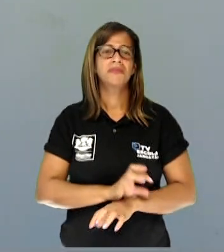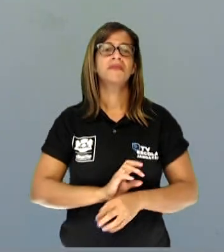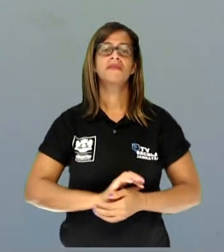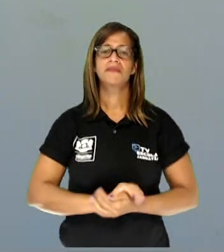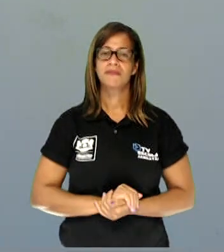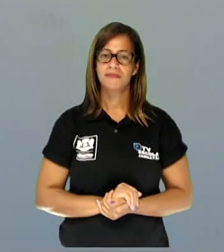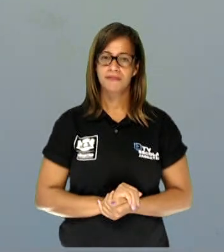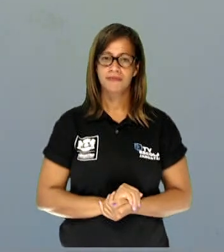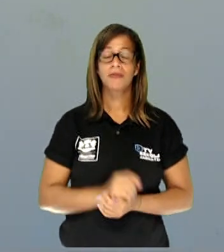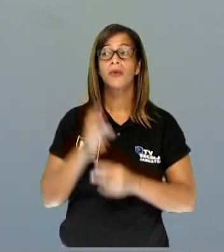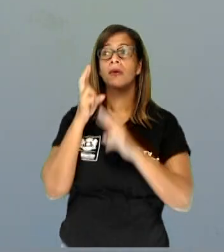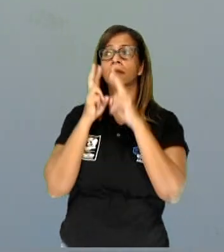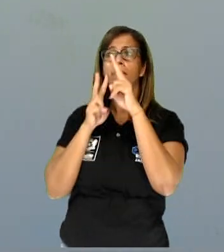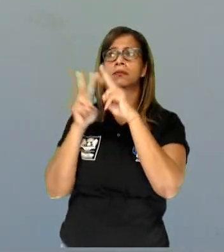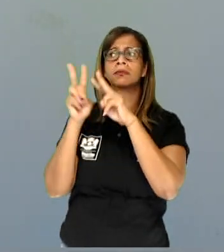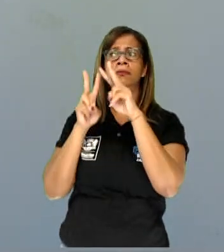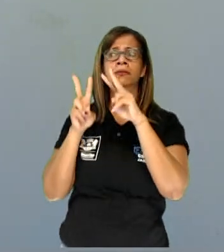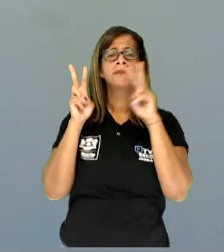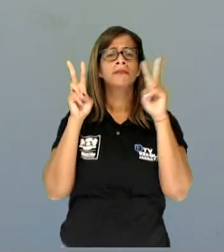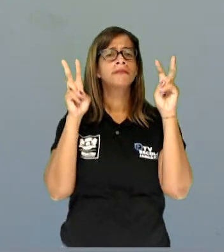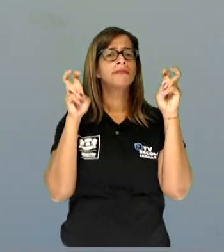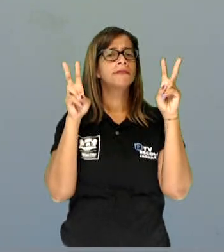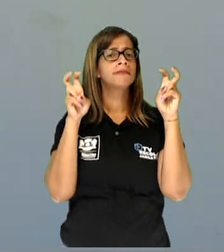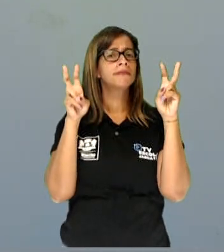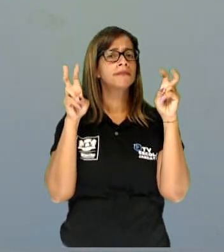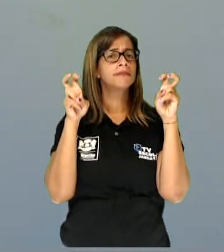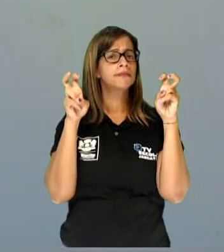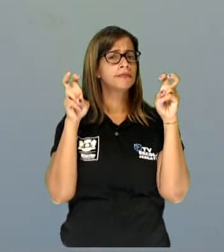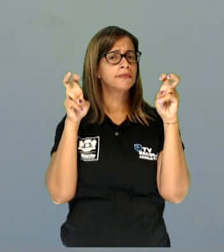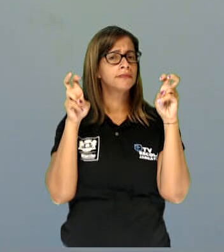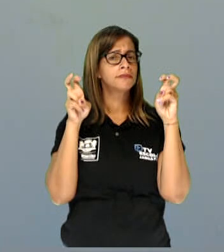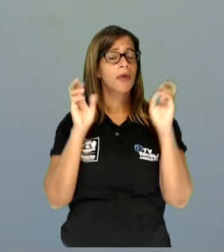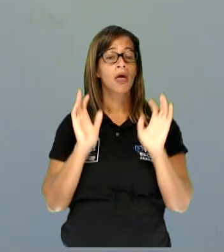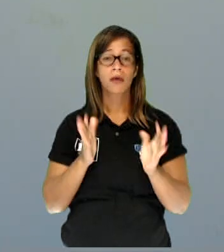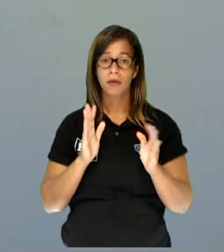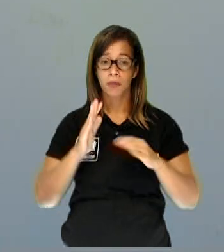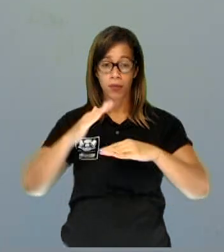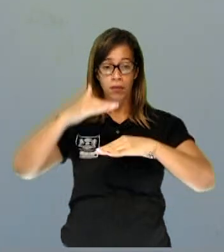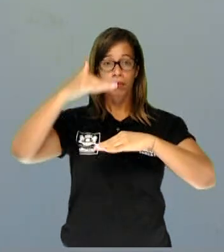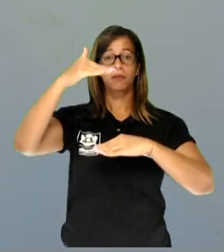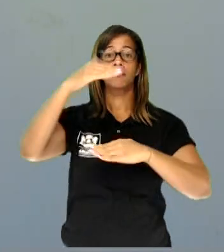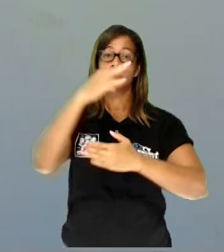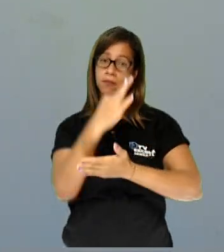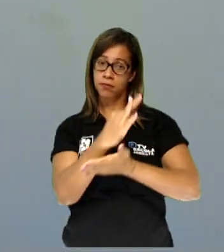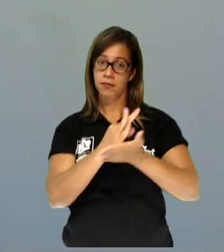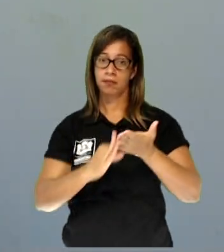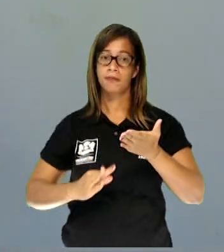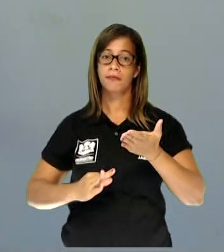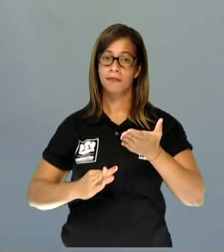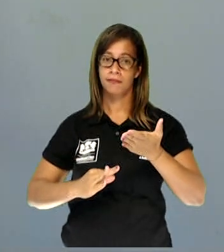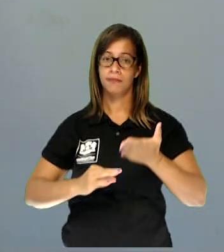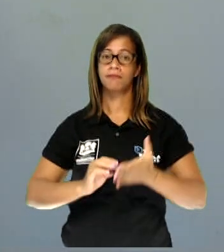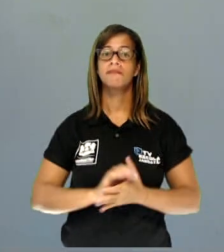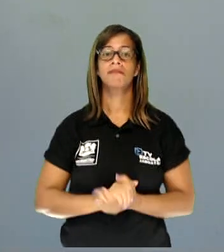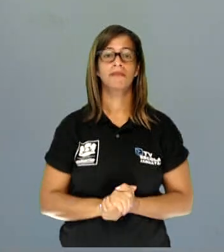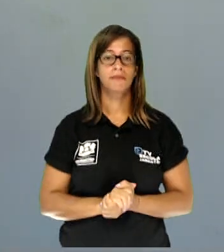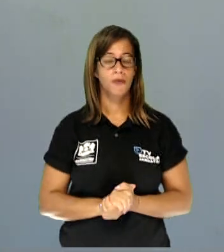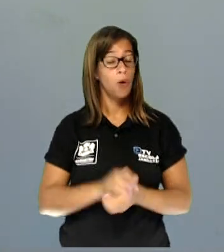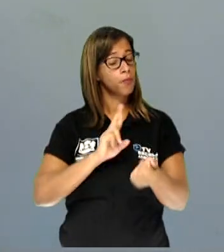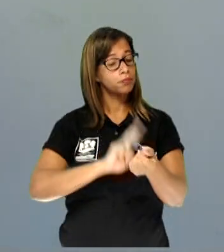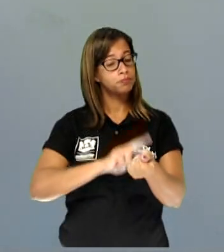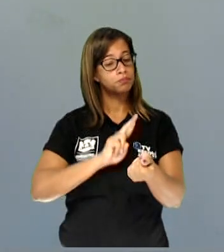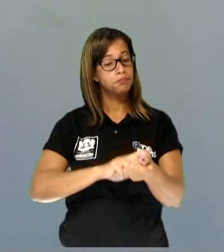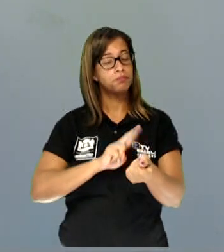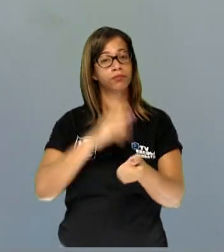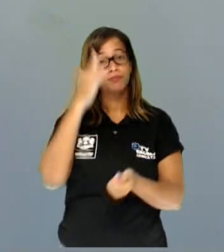Aqui, ó. Olha o título da nossa parlenda. Ele sempre vem em cima do texto. Como é uma parlenda, a gente não sabe precisar quem